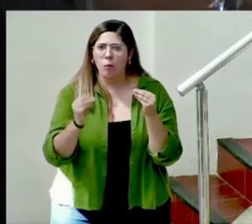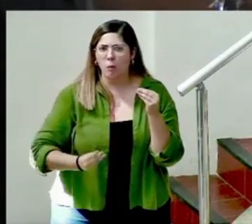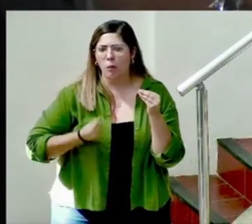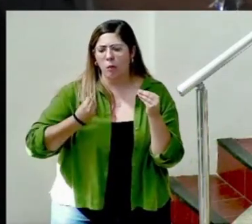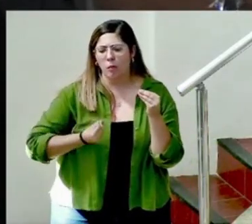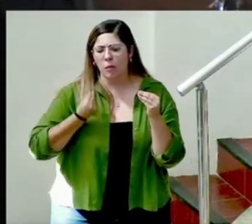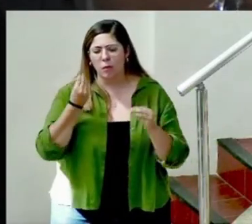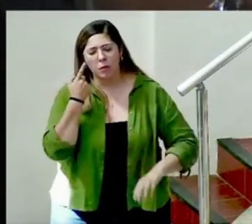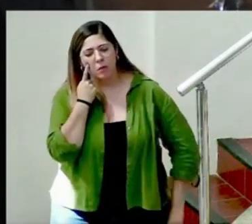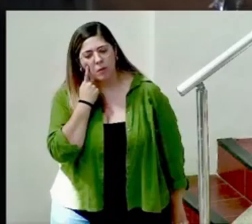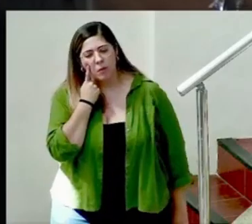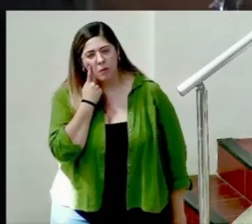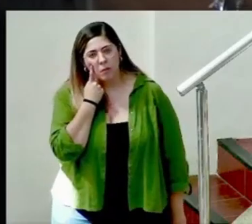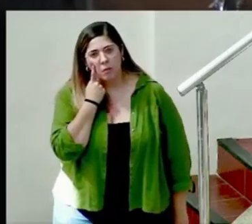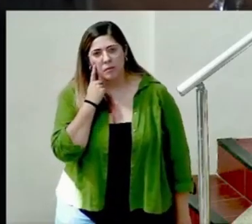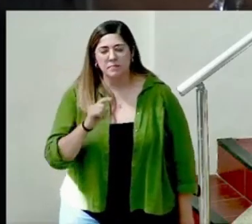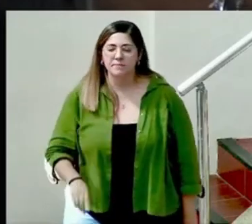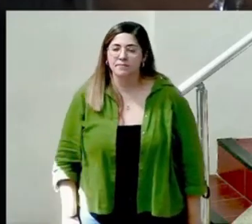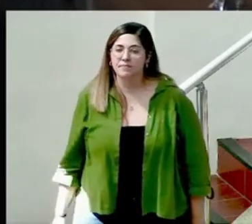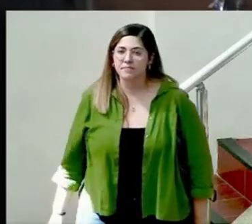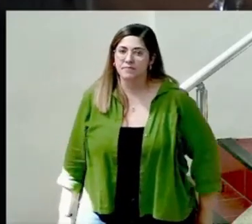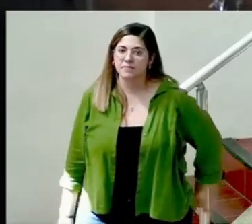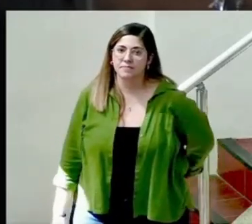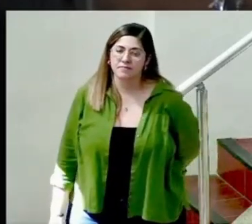Como você tem olhado para a vida?